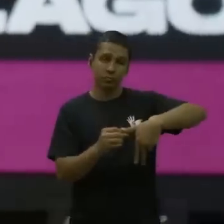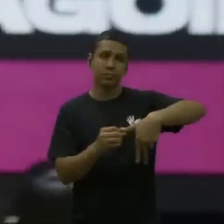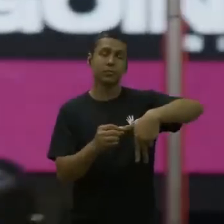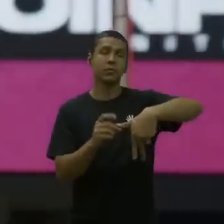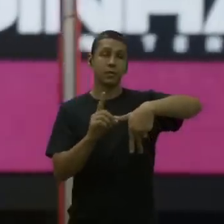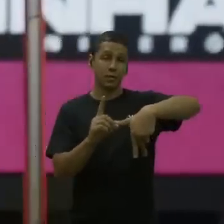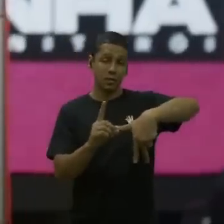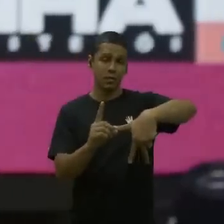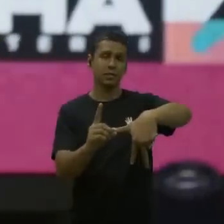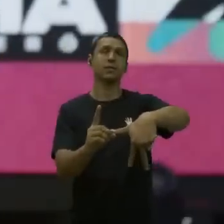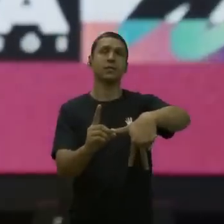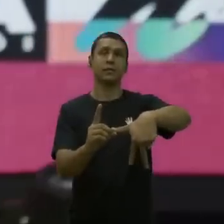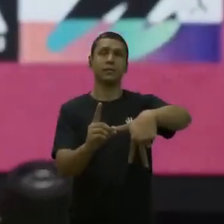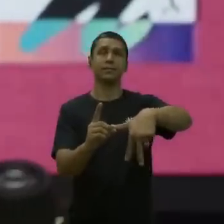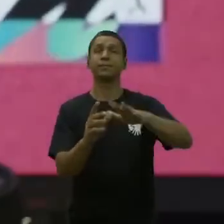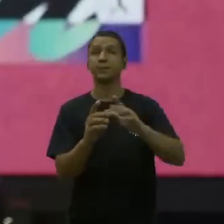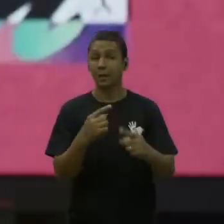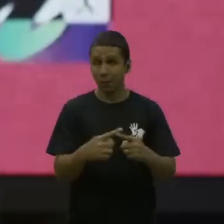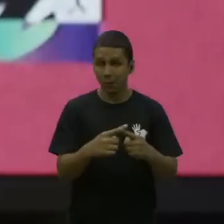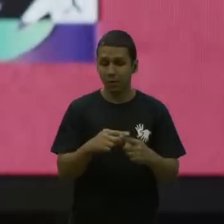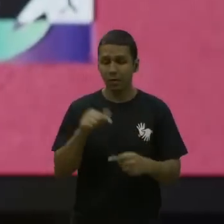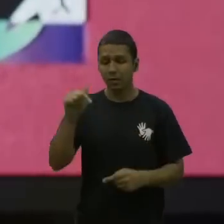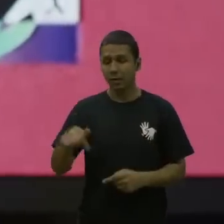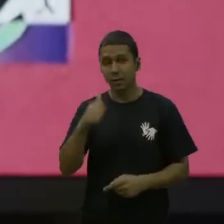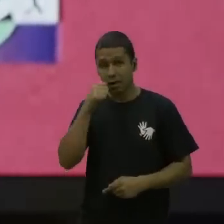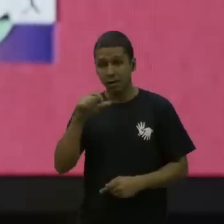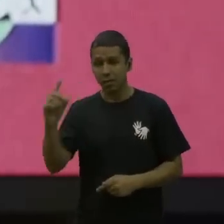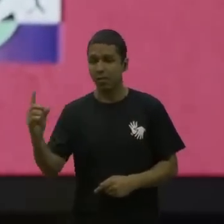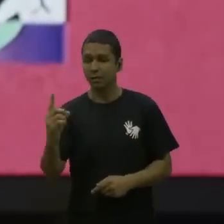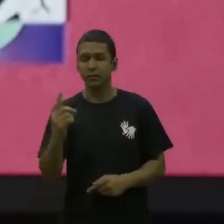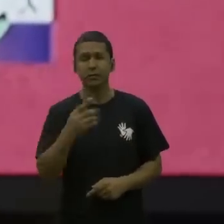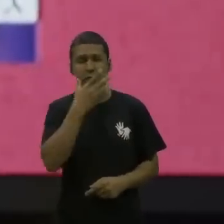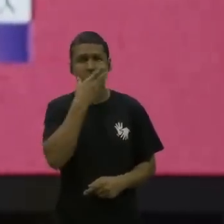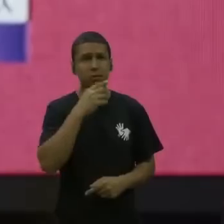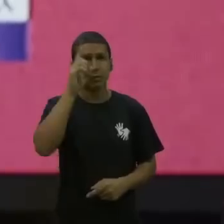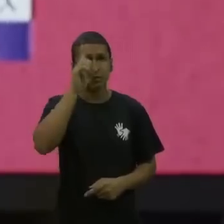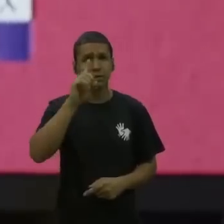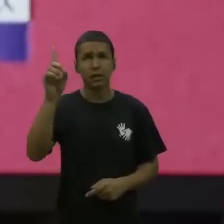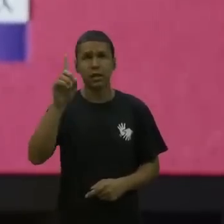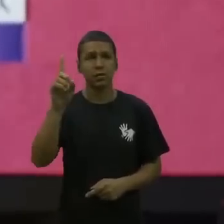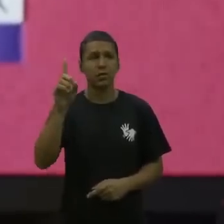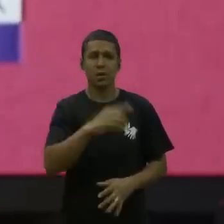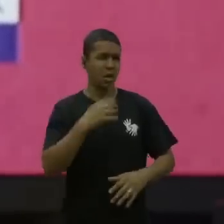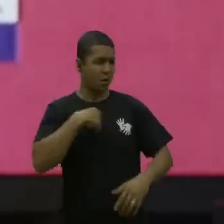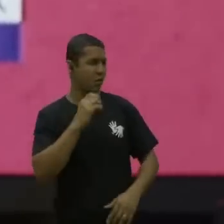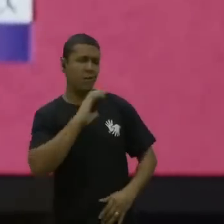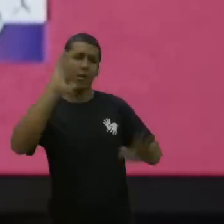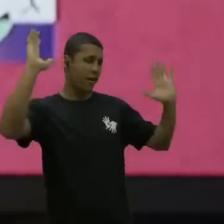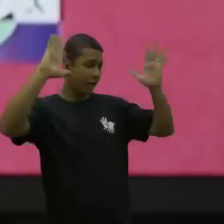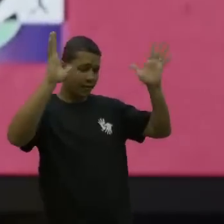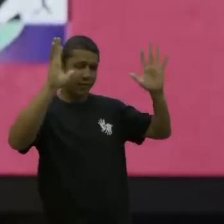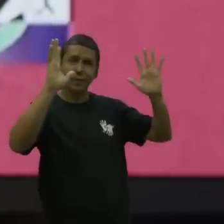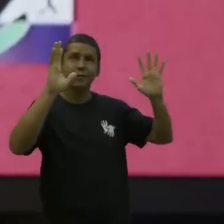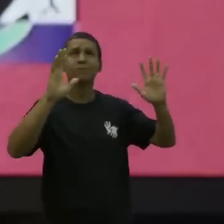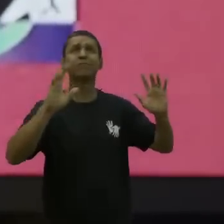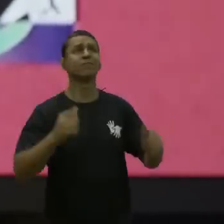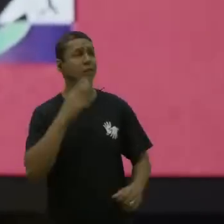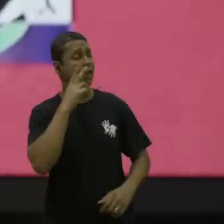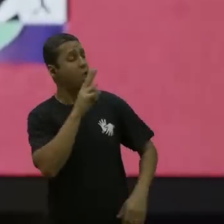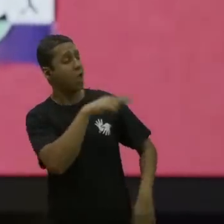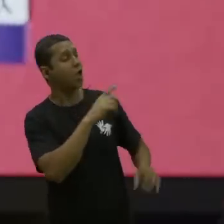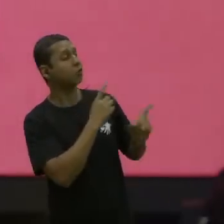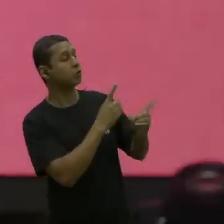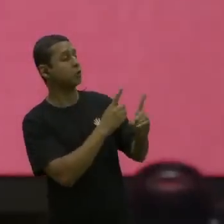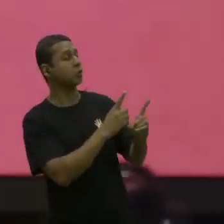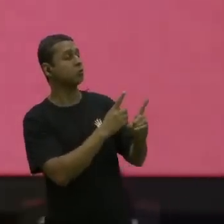Porque quando ela chega, ela diz: Senhor. Ela não chega e diz: cheguei. Ela não chega e olha para os